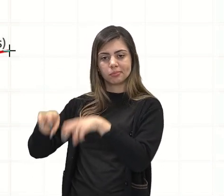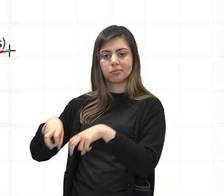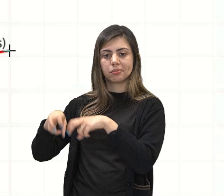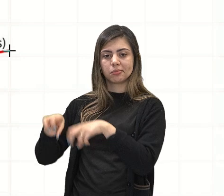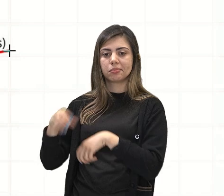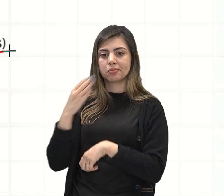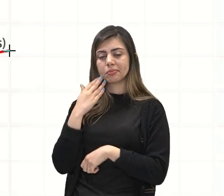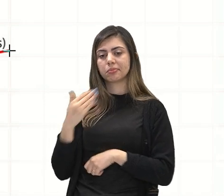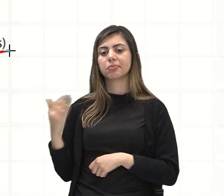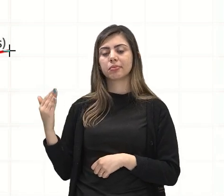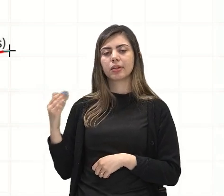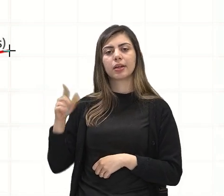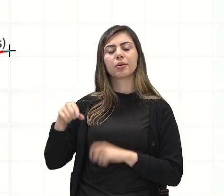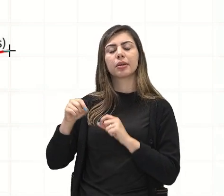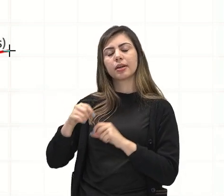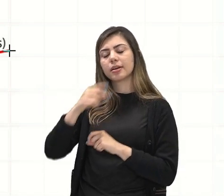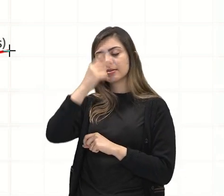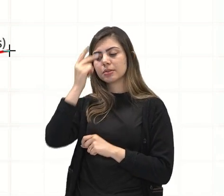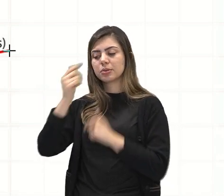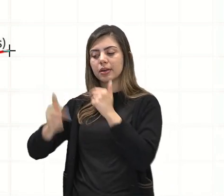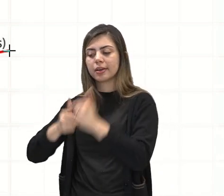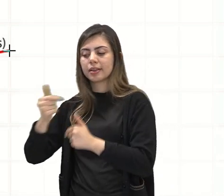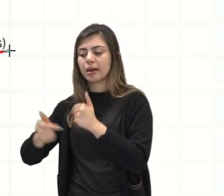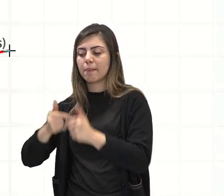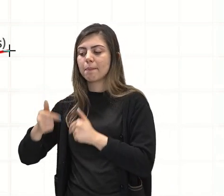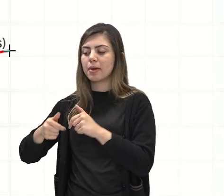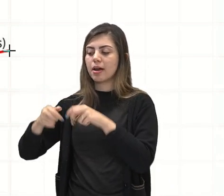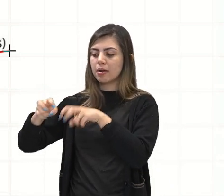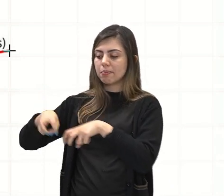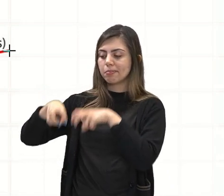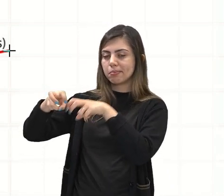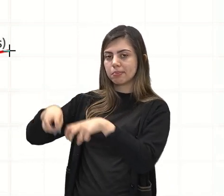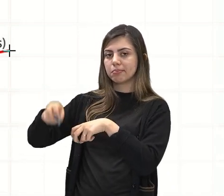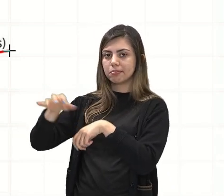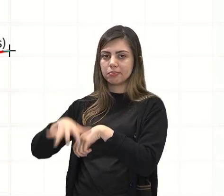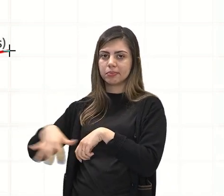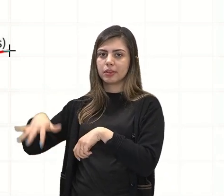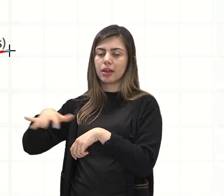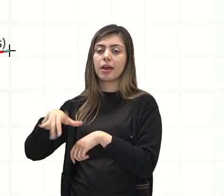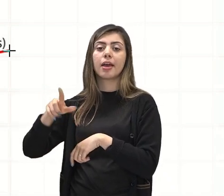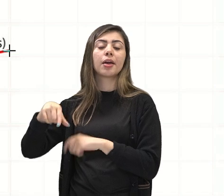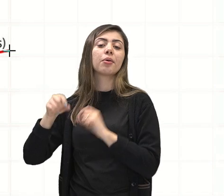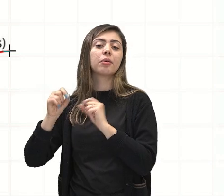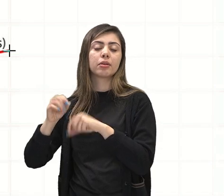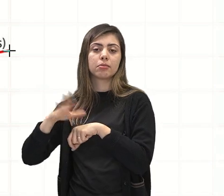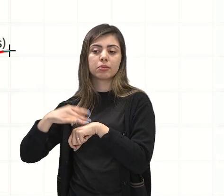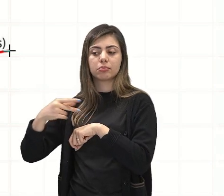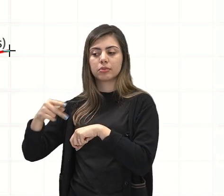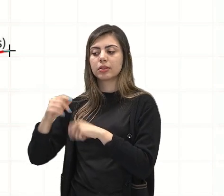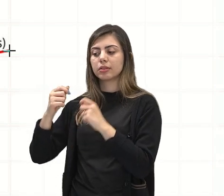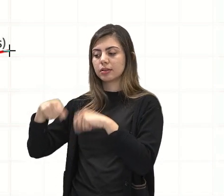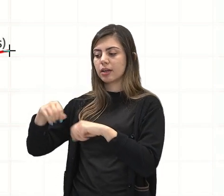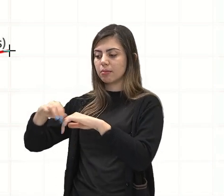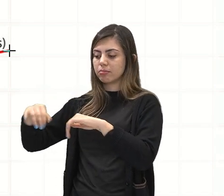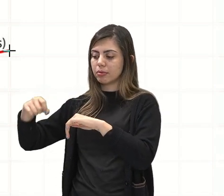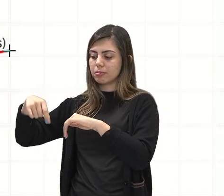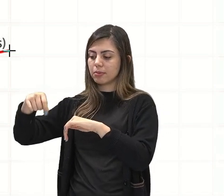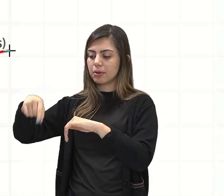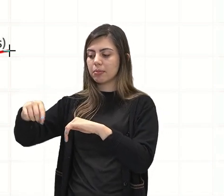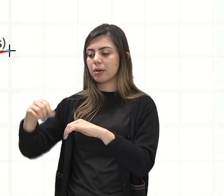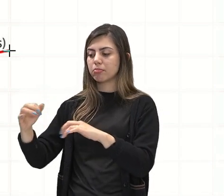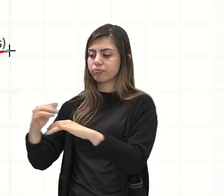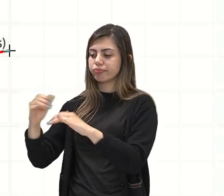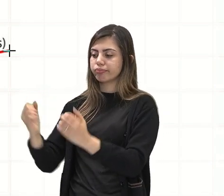camponeses, que são aqueles que trabalham no dia a dia, na terra, no sol, na agricultura, produzindo o que era necessário para a